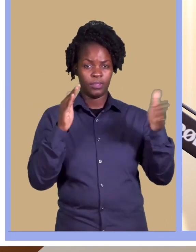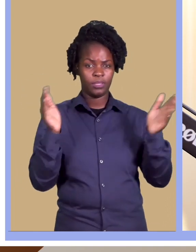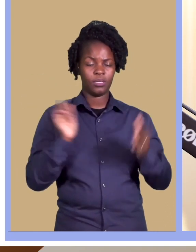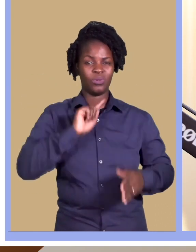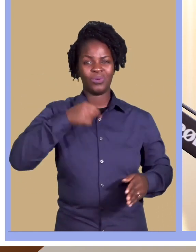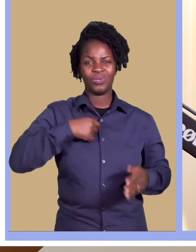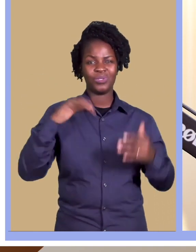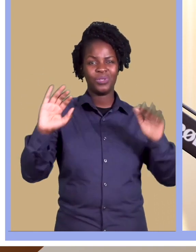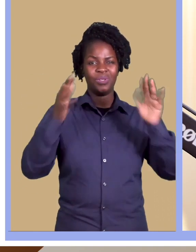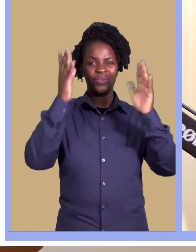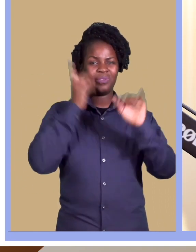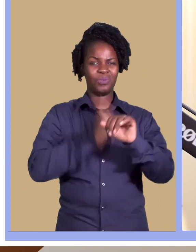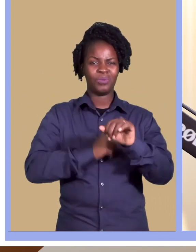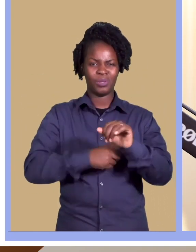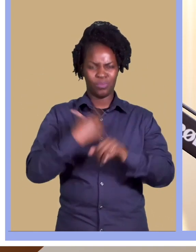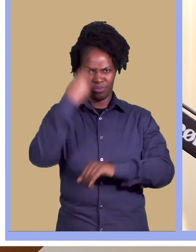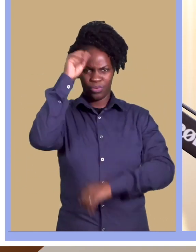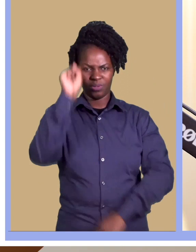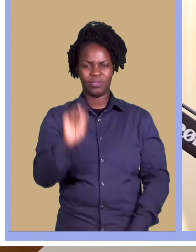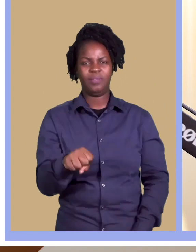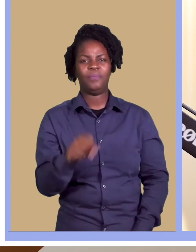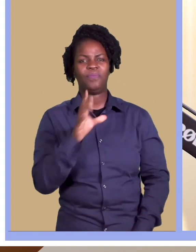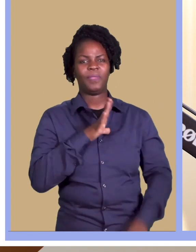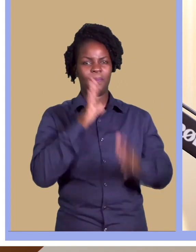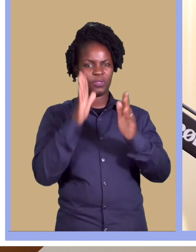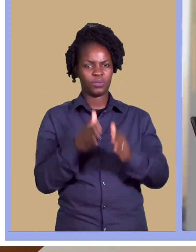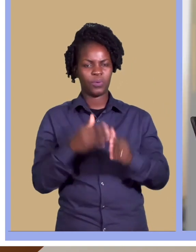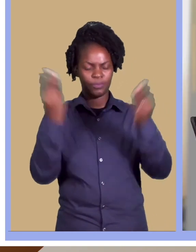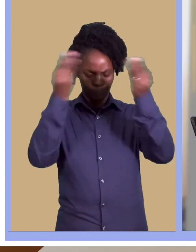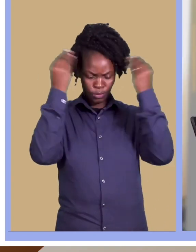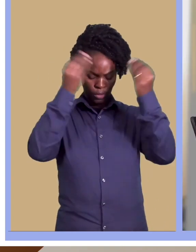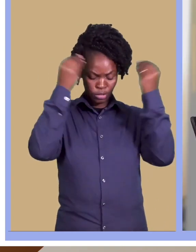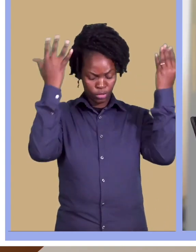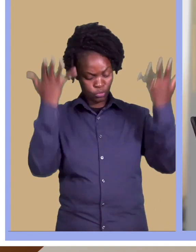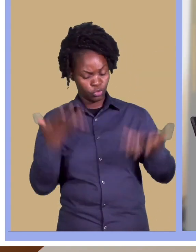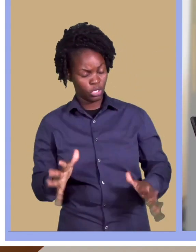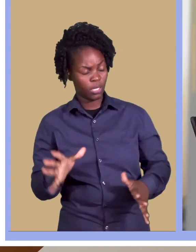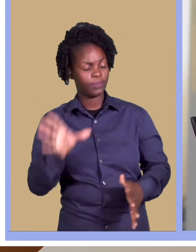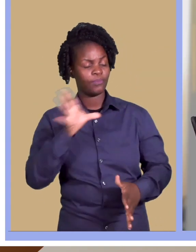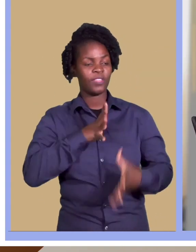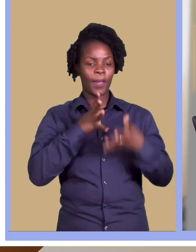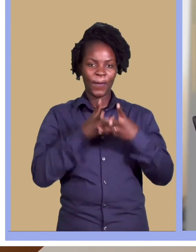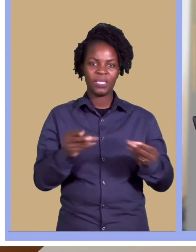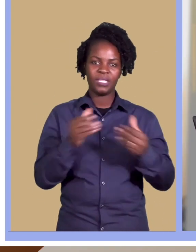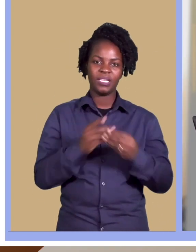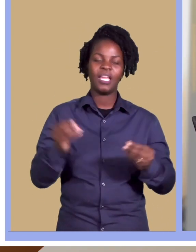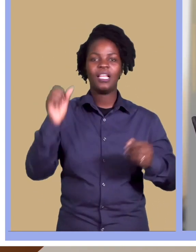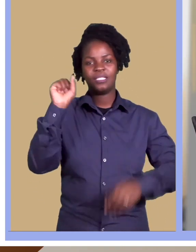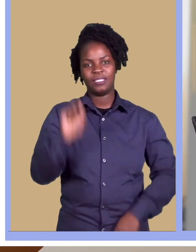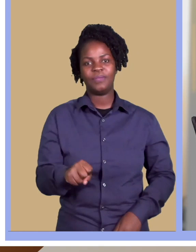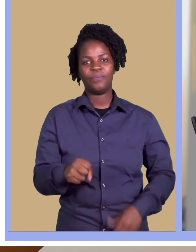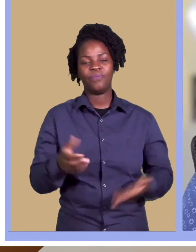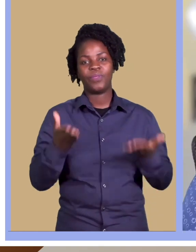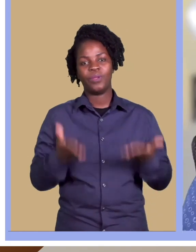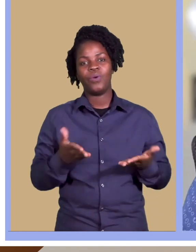isso, temos pessoas treinadas para isso, temos recursos para isso. Então é a altura mesmo de... Encaixa-se também aquela